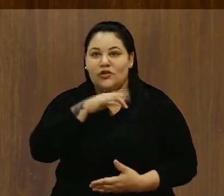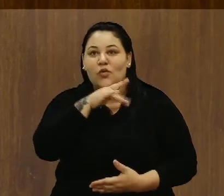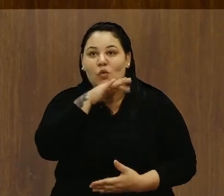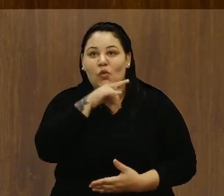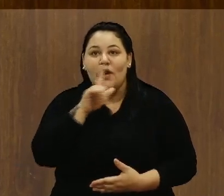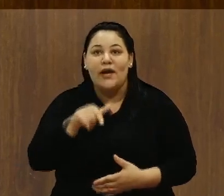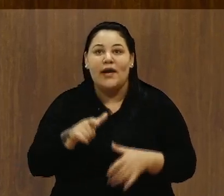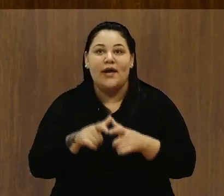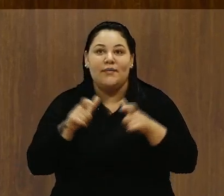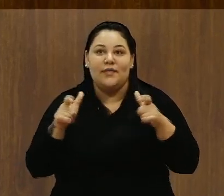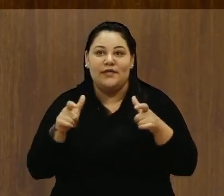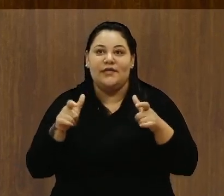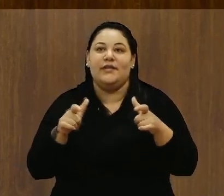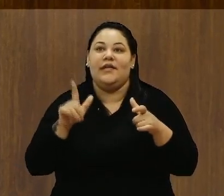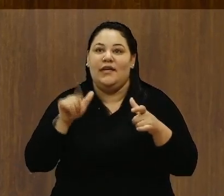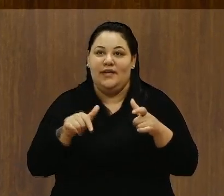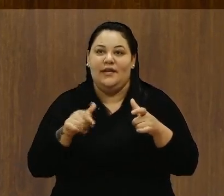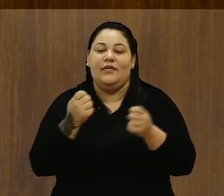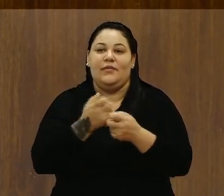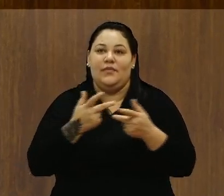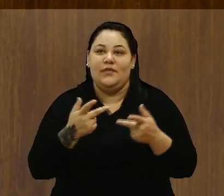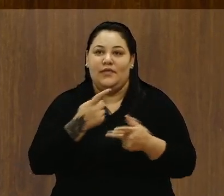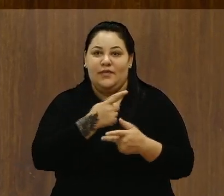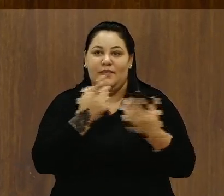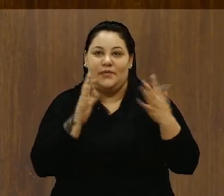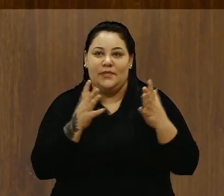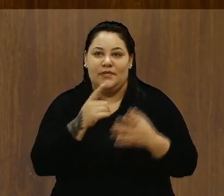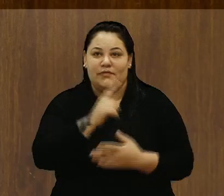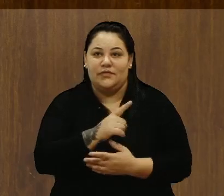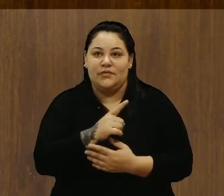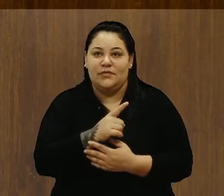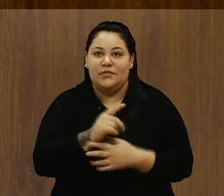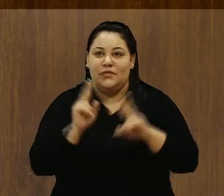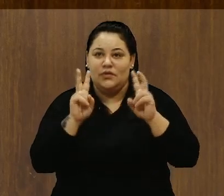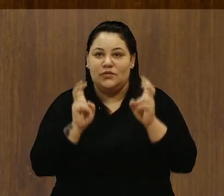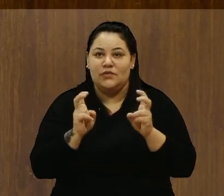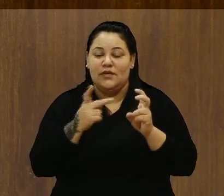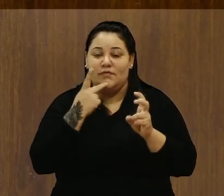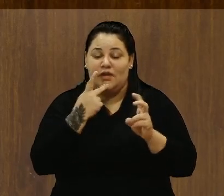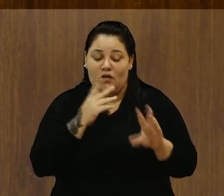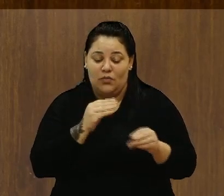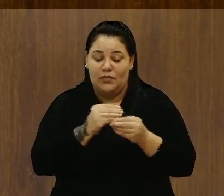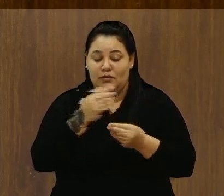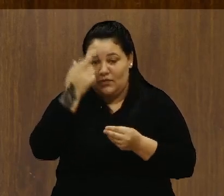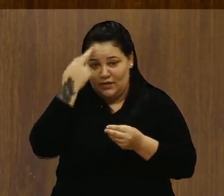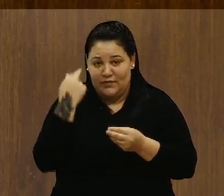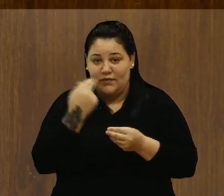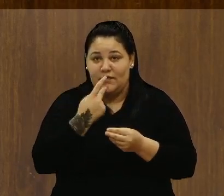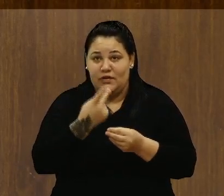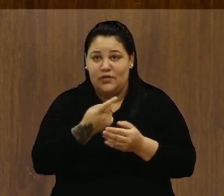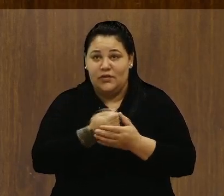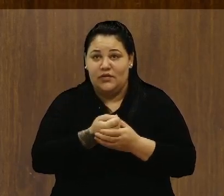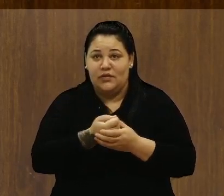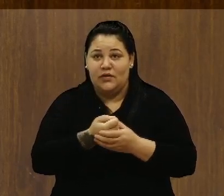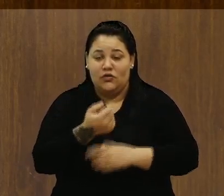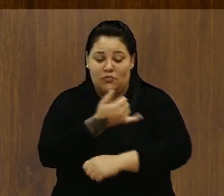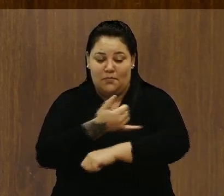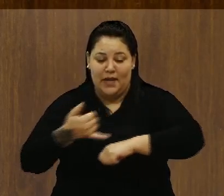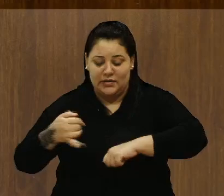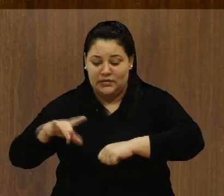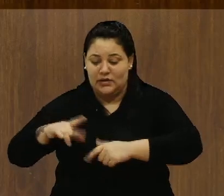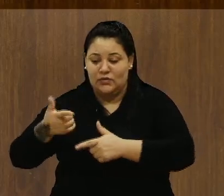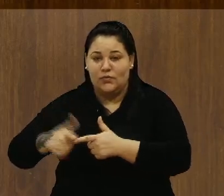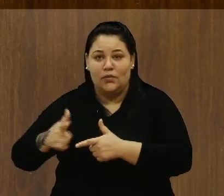uma situação complexa. Parabenizar o senhor pelo tema e reiterar o que o vereador Rafael falou. Parece que por onde passa nós temos um problema.